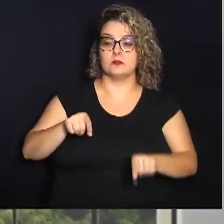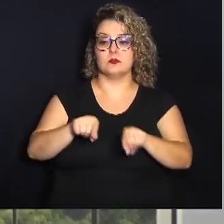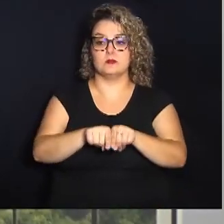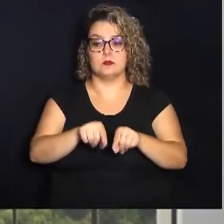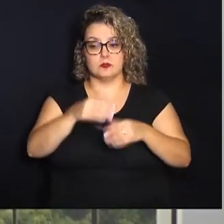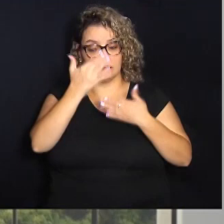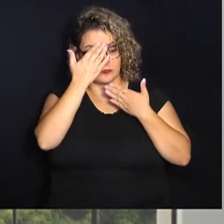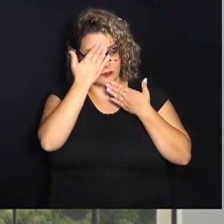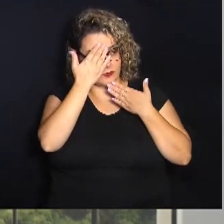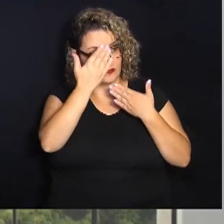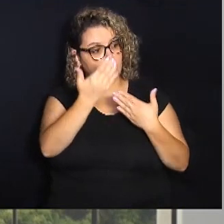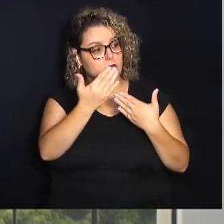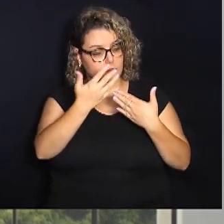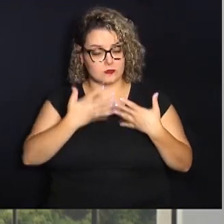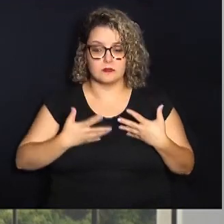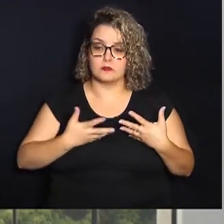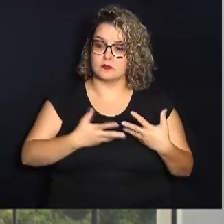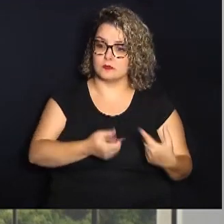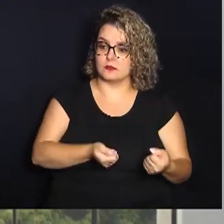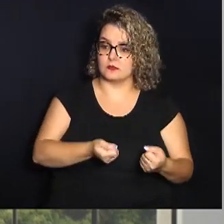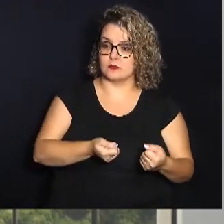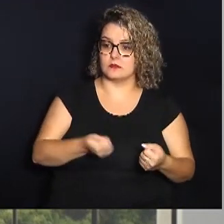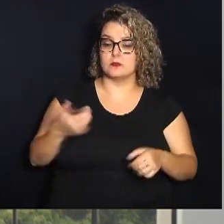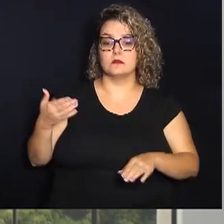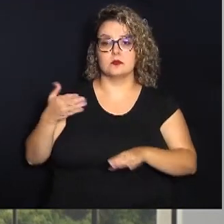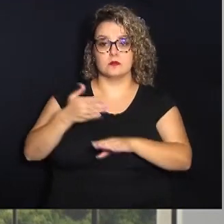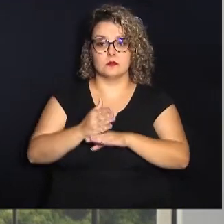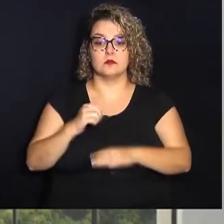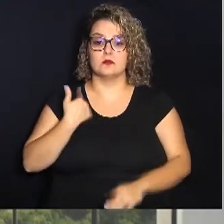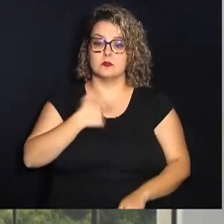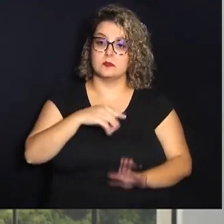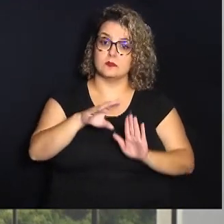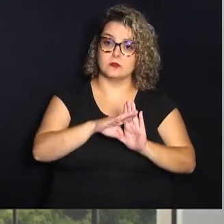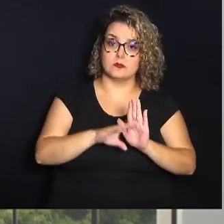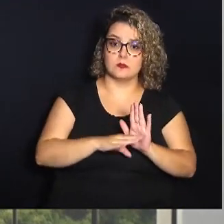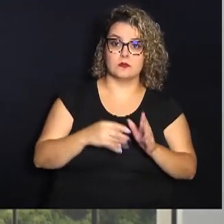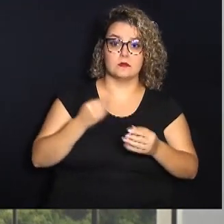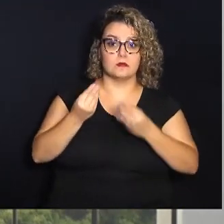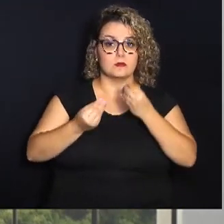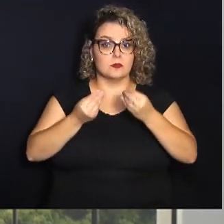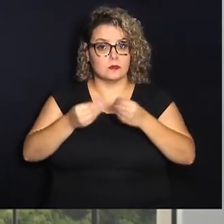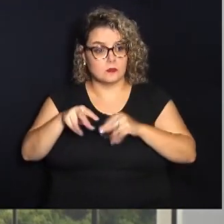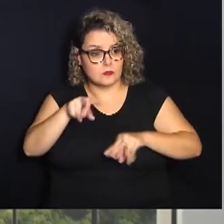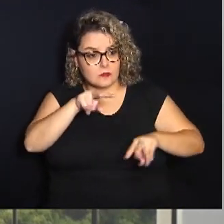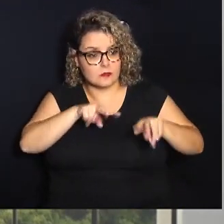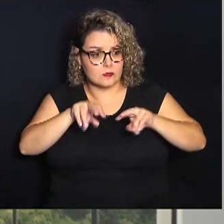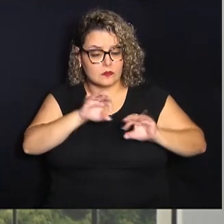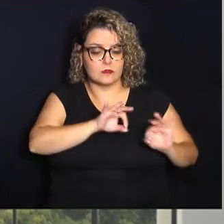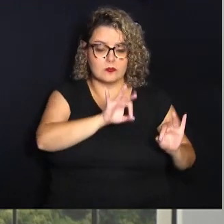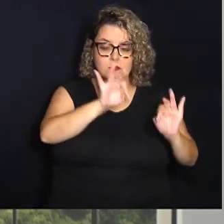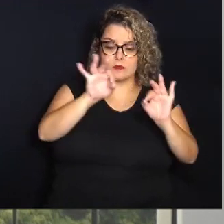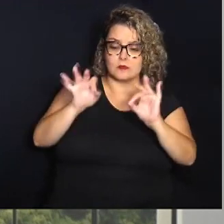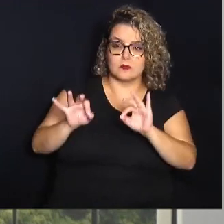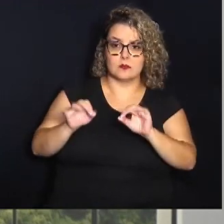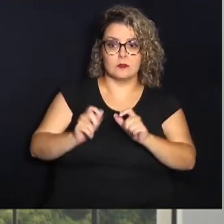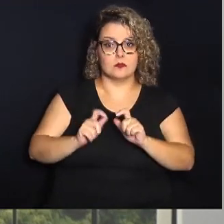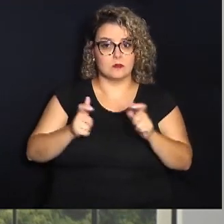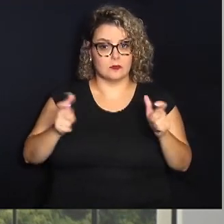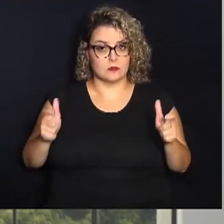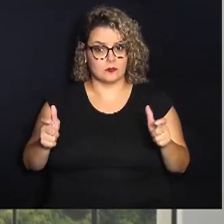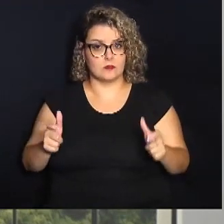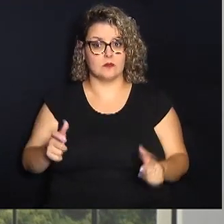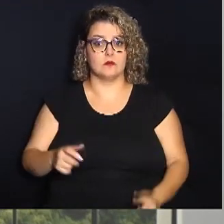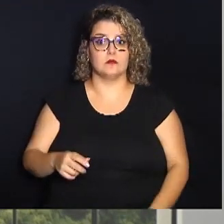agradeço por ter aceito o convite para participar aqui do nosso programa e de que maneira que a senhora tem acompanhado a alta de casos. Lembra que